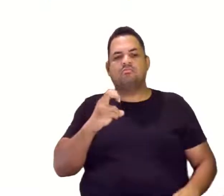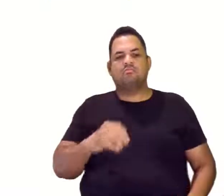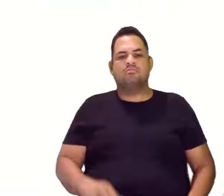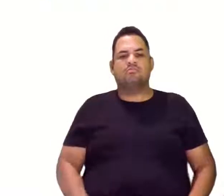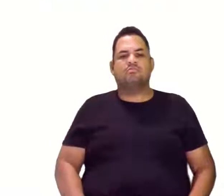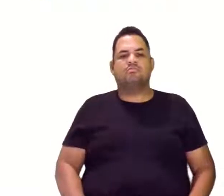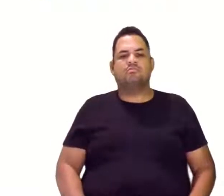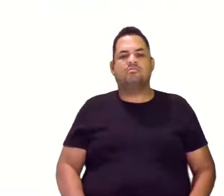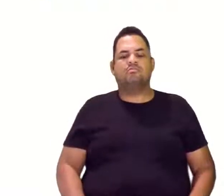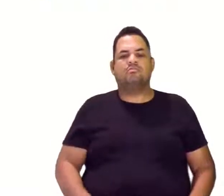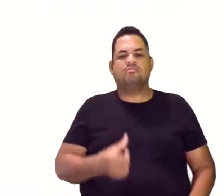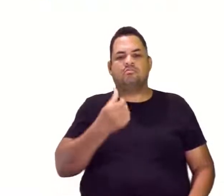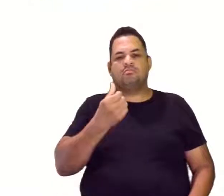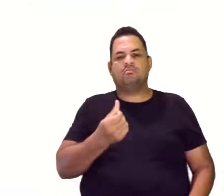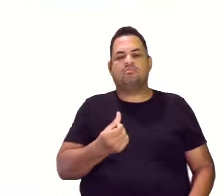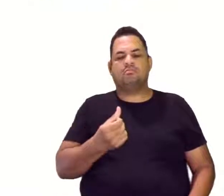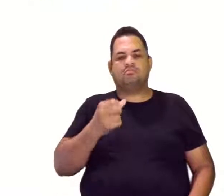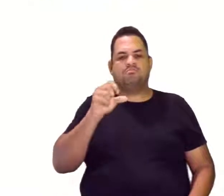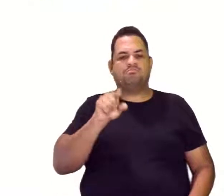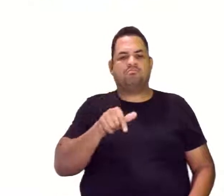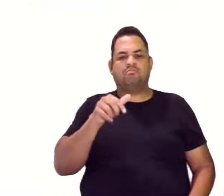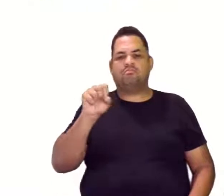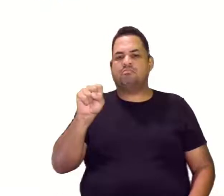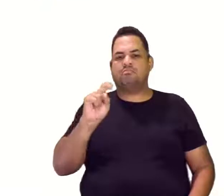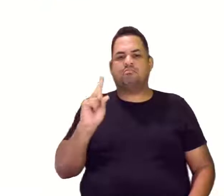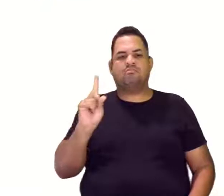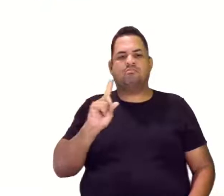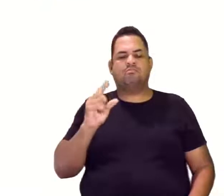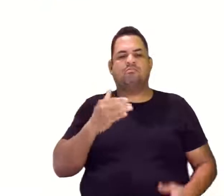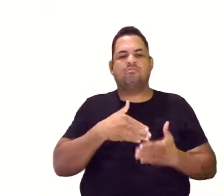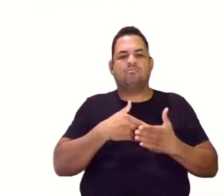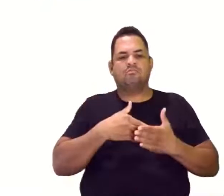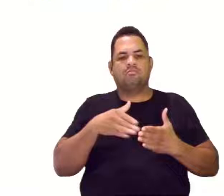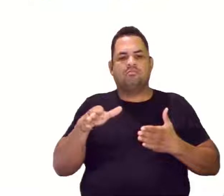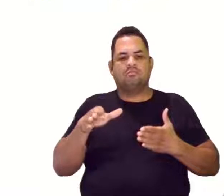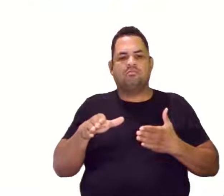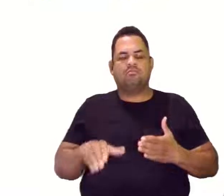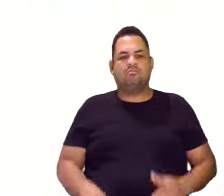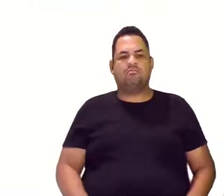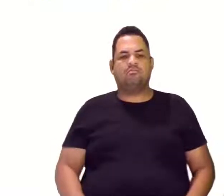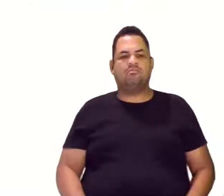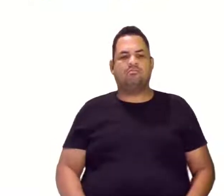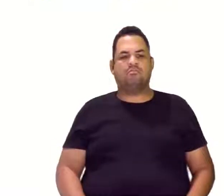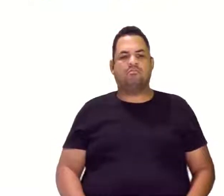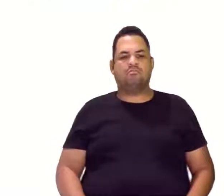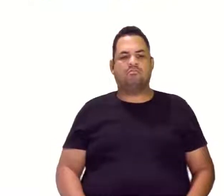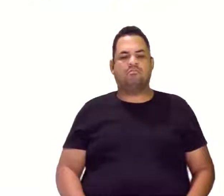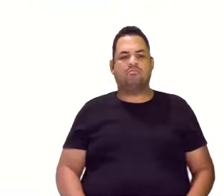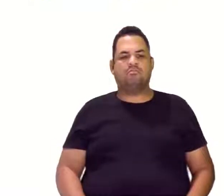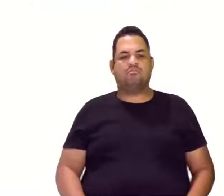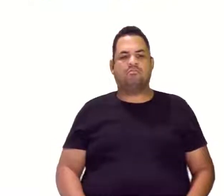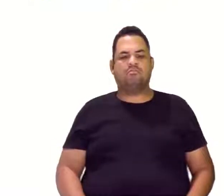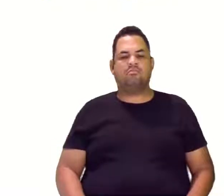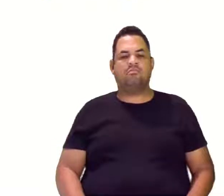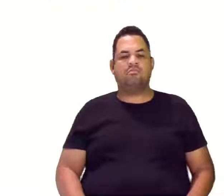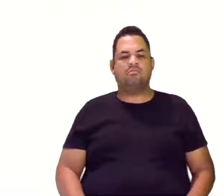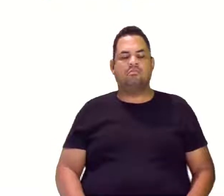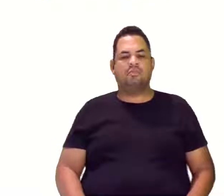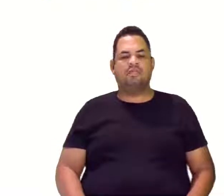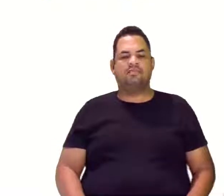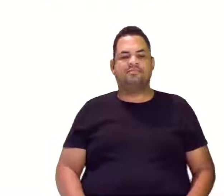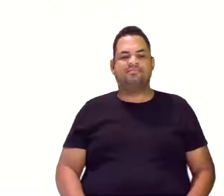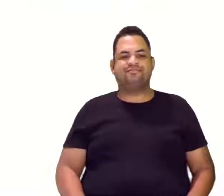0,75. 6,8 não é, né? A gente já pode tirar, né? Porque ela já foi derrubada, né? Já foi uma derrubada também, né?